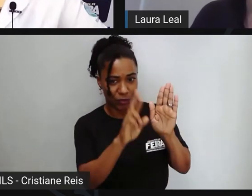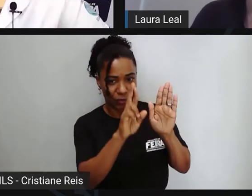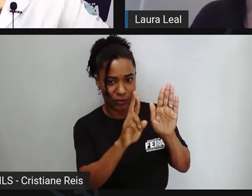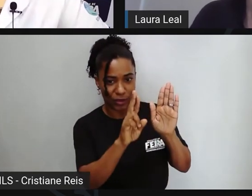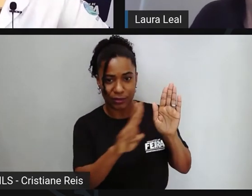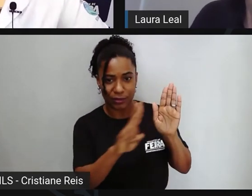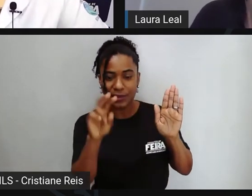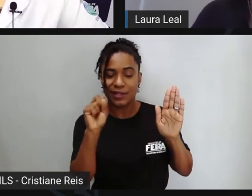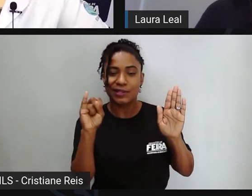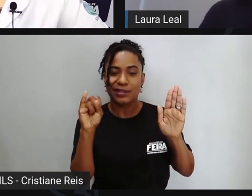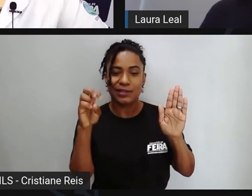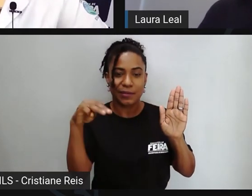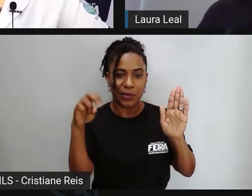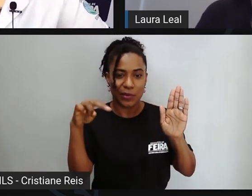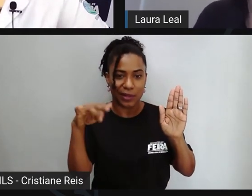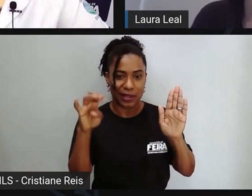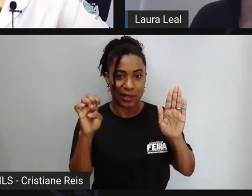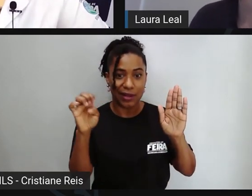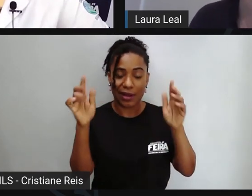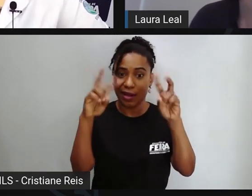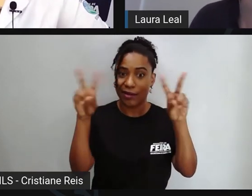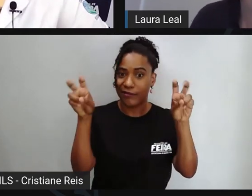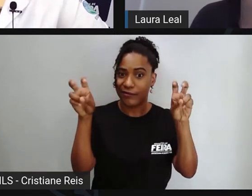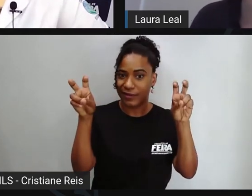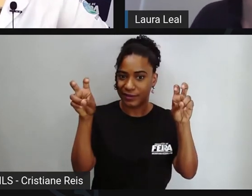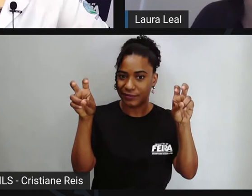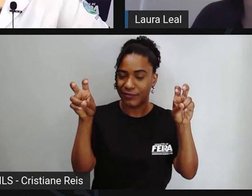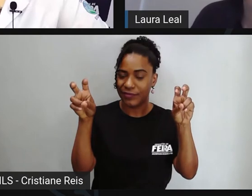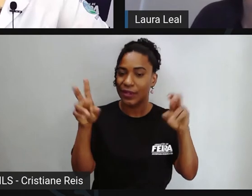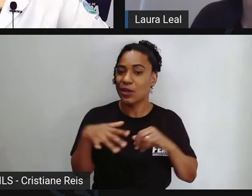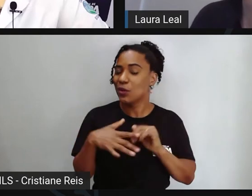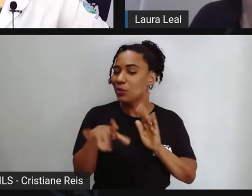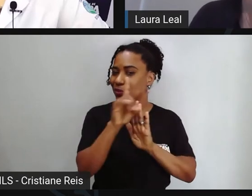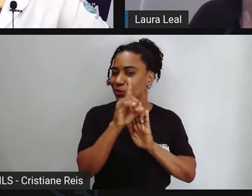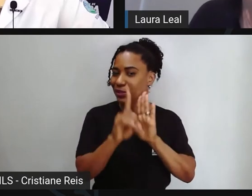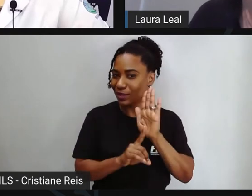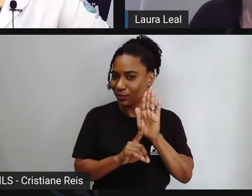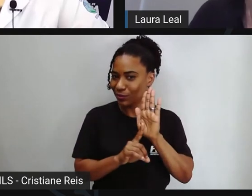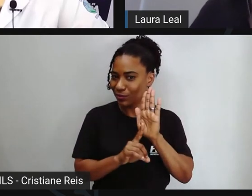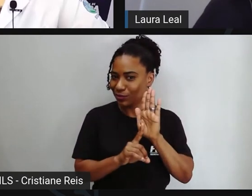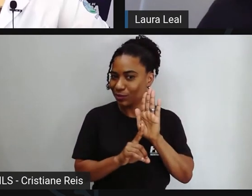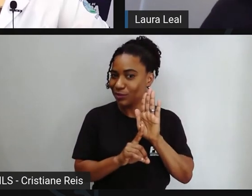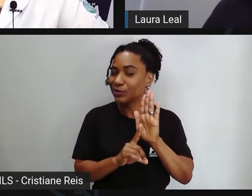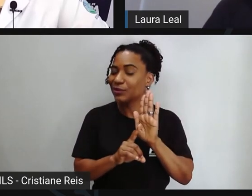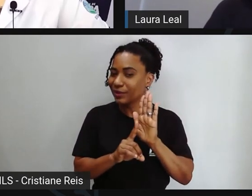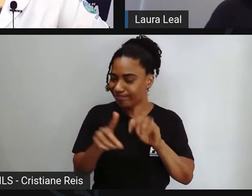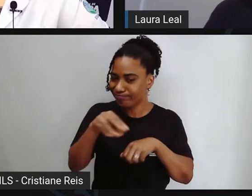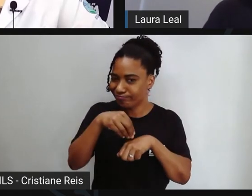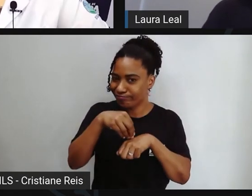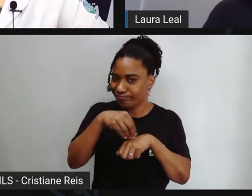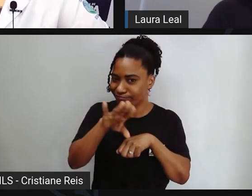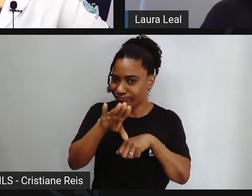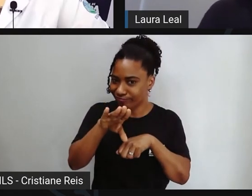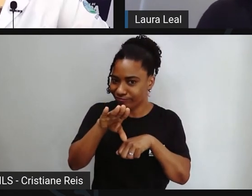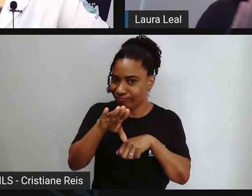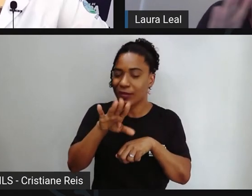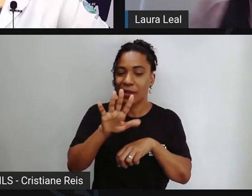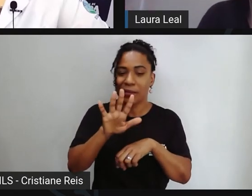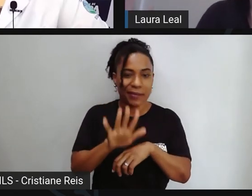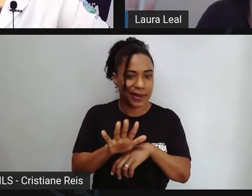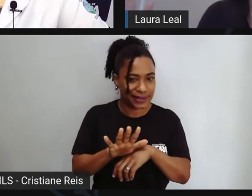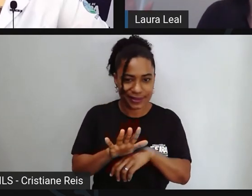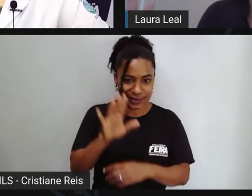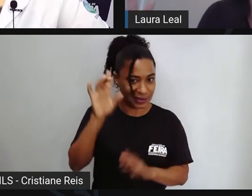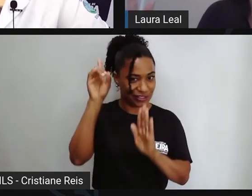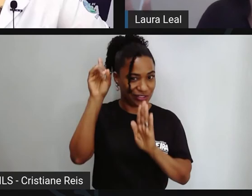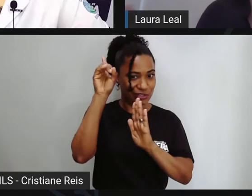muito real, que é assim: os nossos direitos, eles são concessões, eles não são direitos. Então, a gente ganha espaço na sociedade quando as